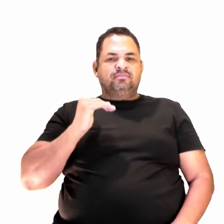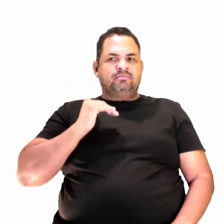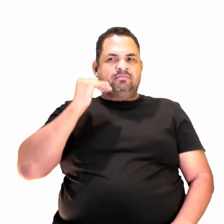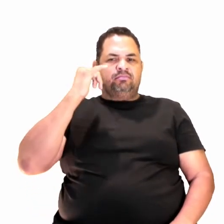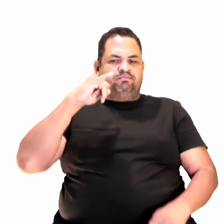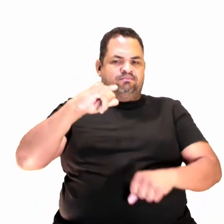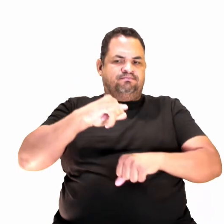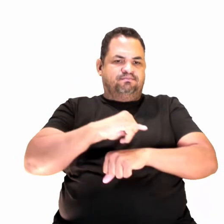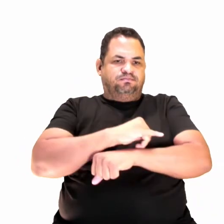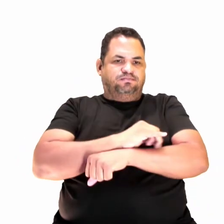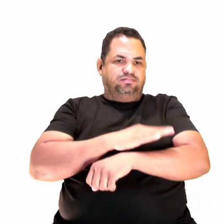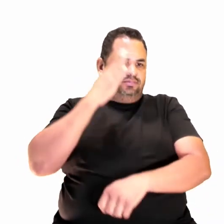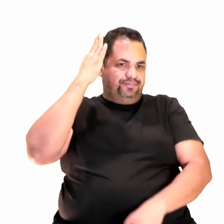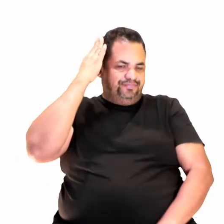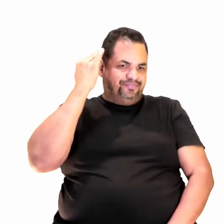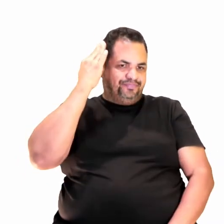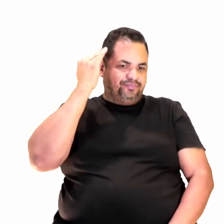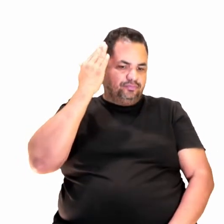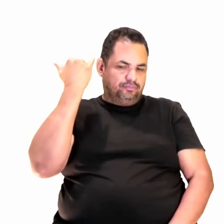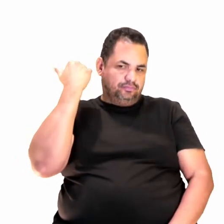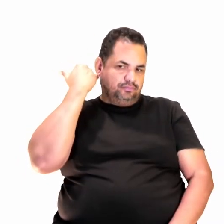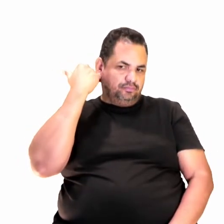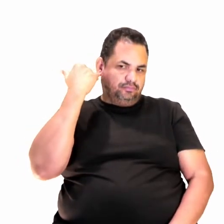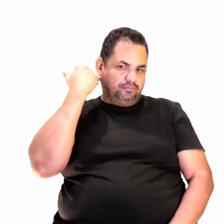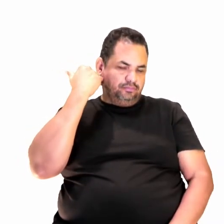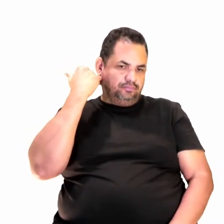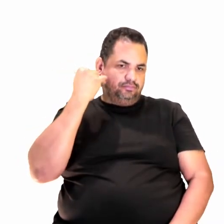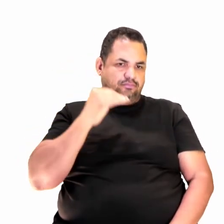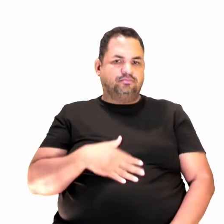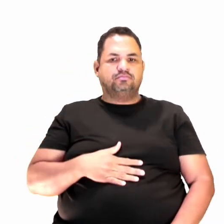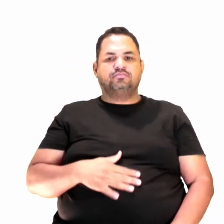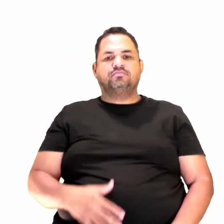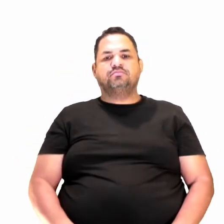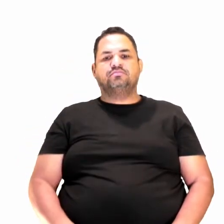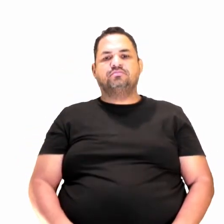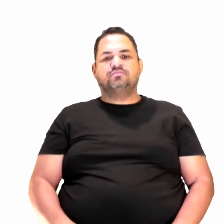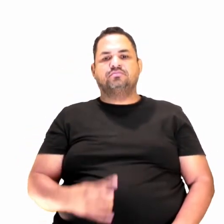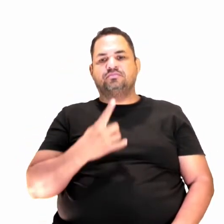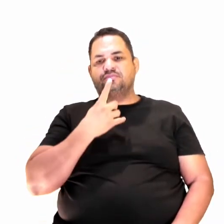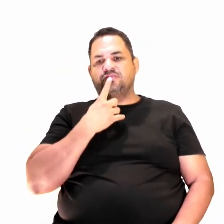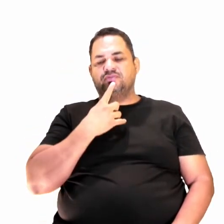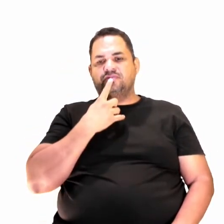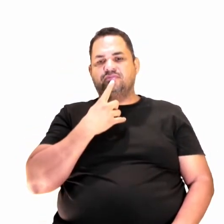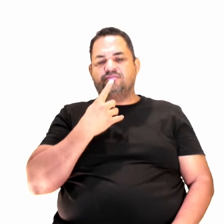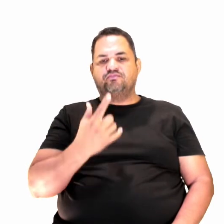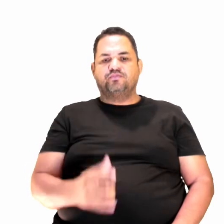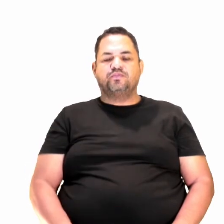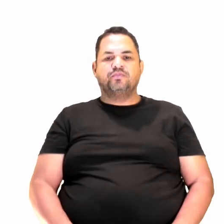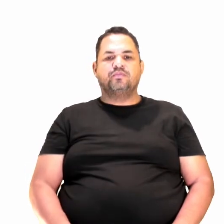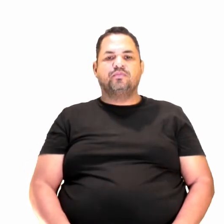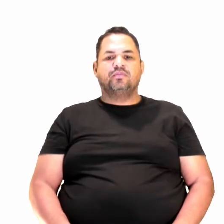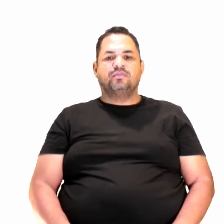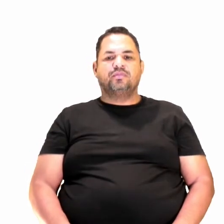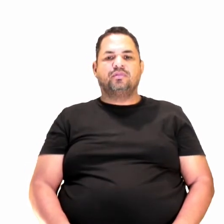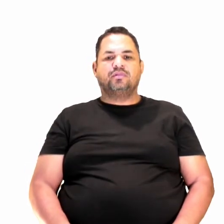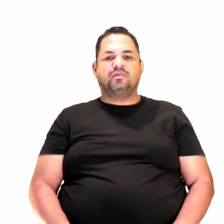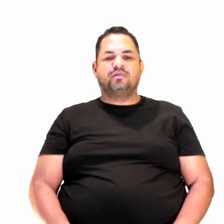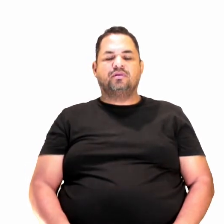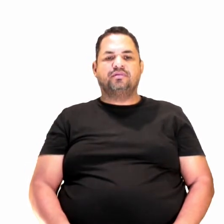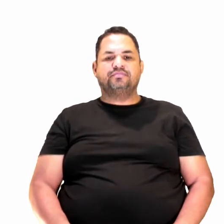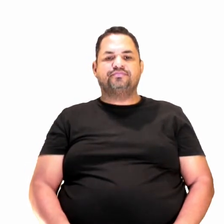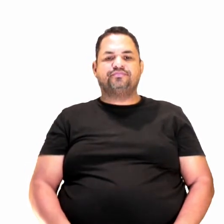color of the eyes colors, ou seja, as cores dos olhos, e dentre outras coisas. Mas agora vamos prestar atenção nesses